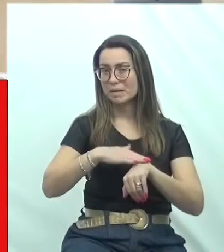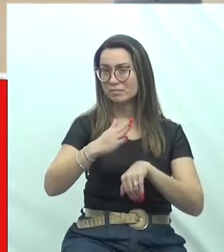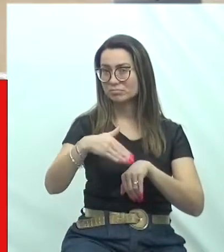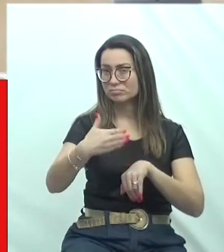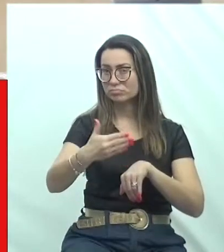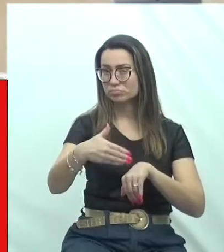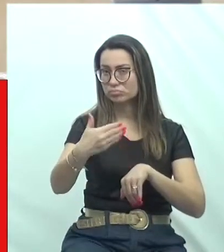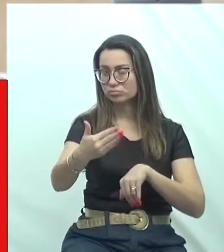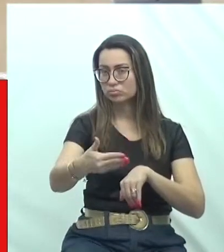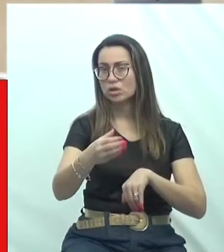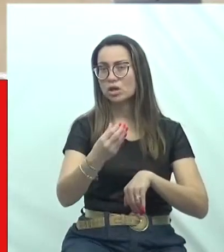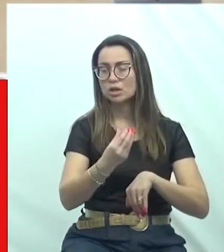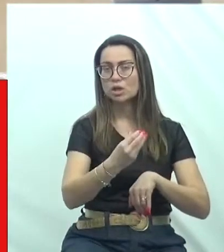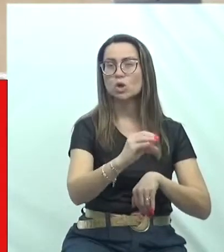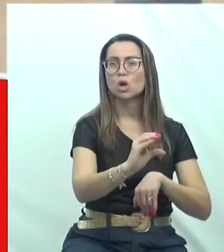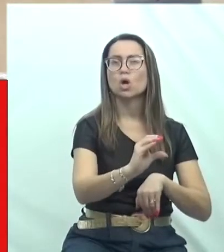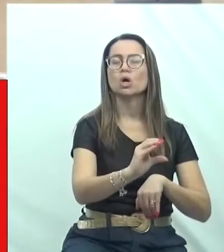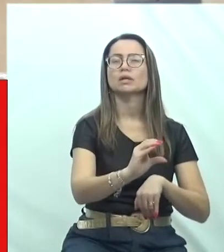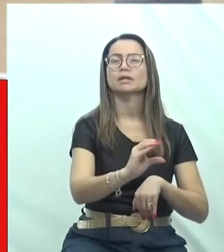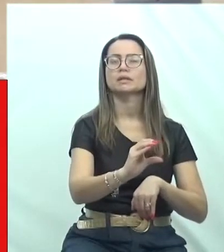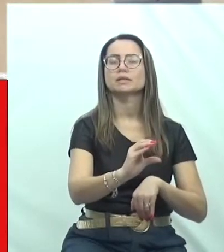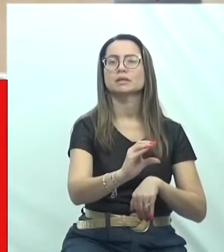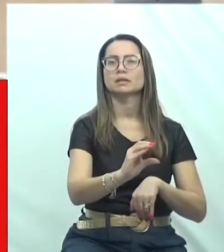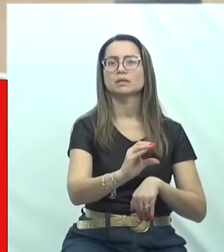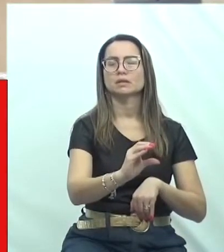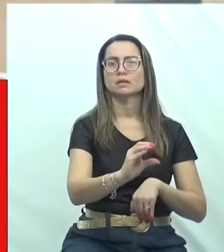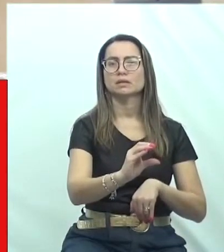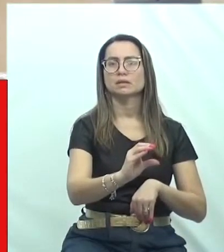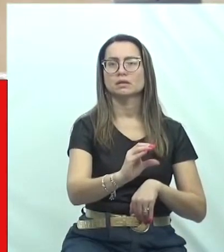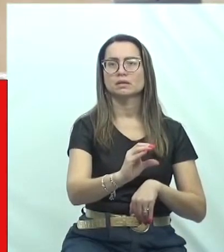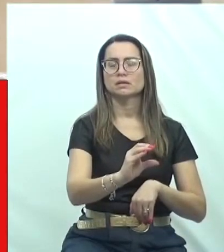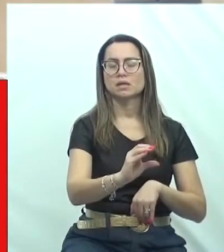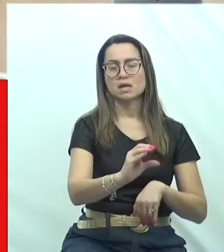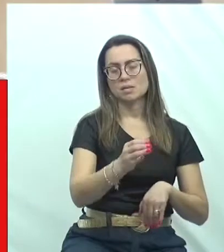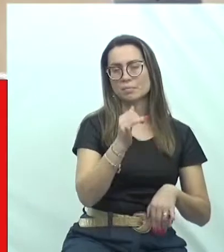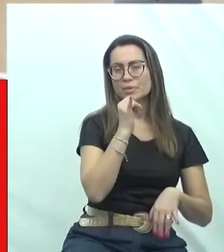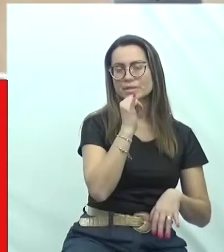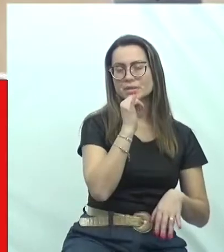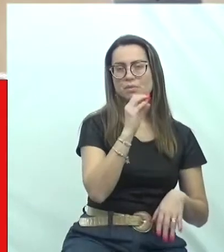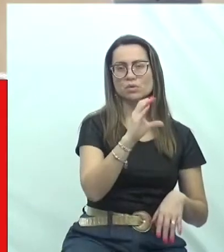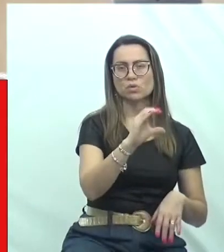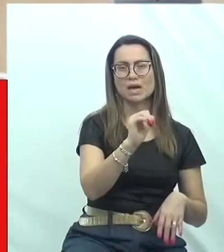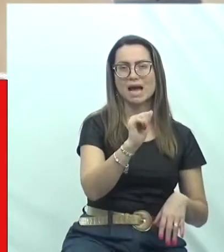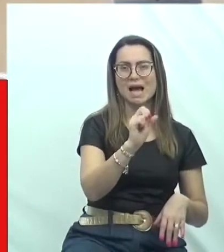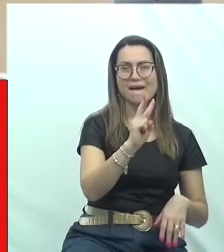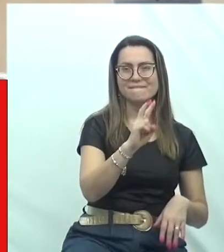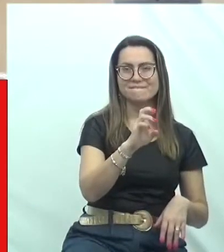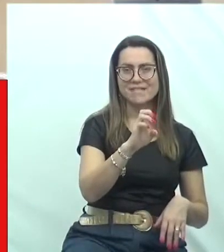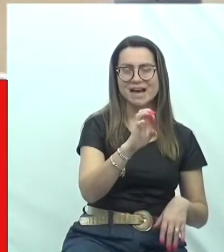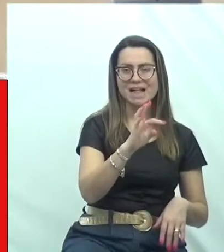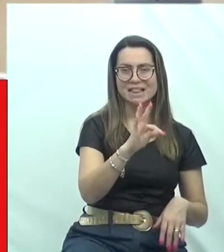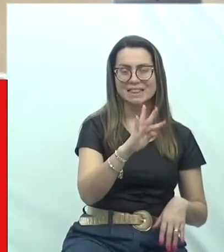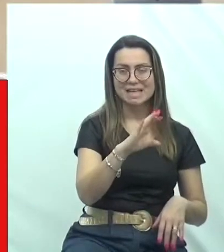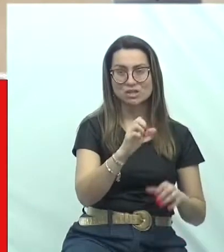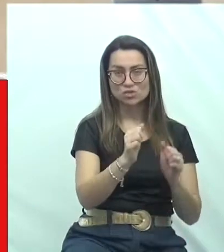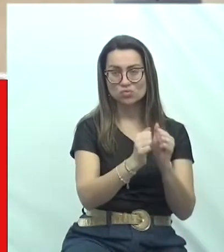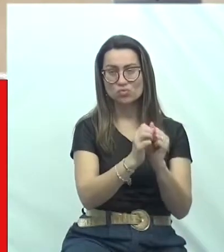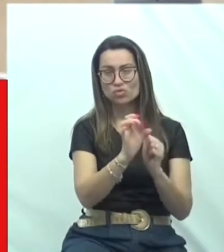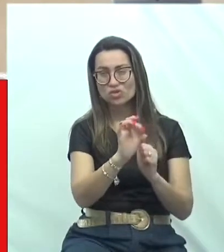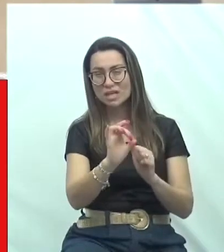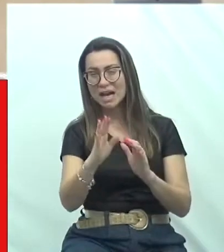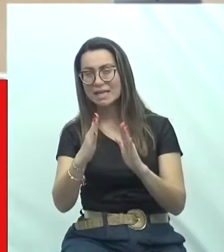esse eliminador de ar no cavalete de cada casa, cada apartamento, cada edifício,